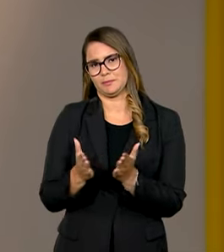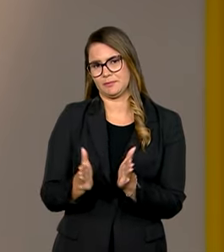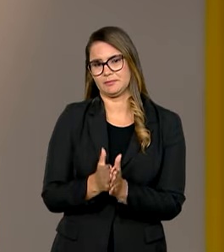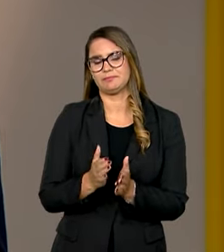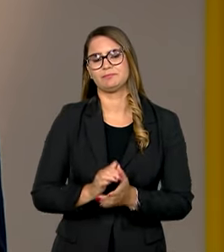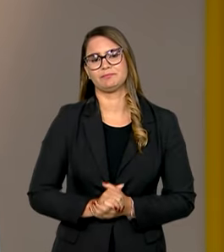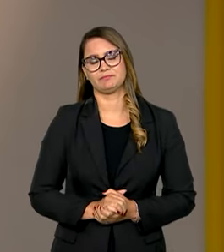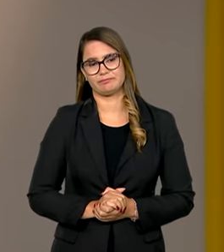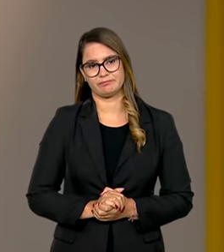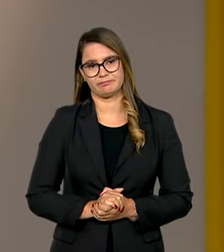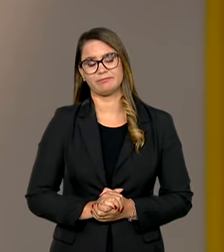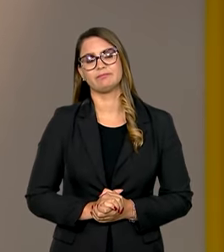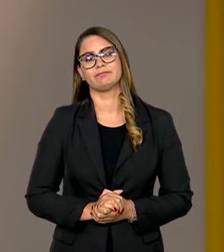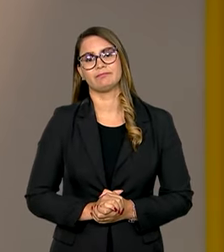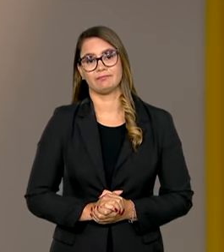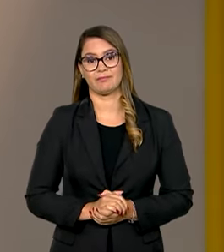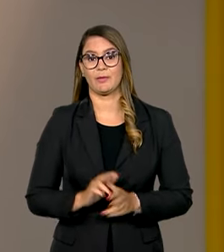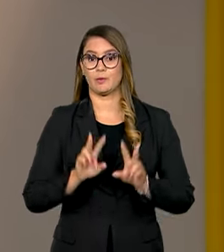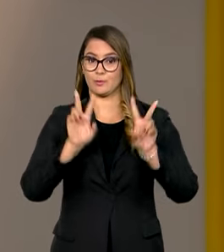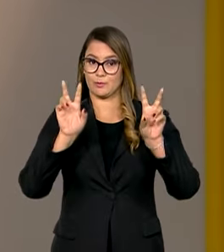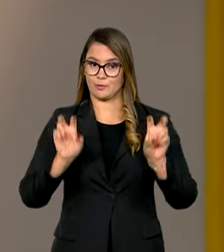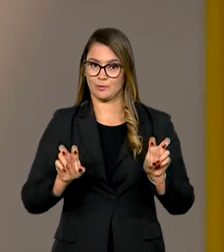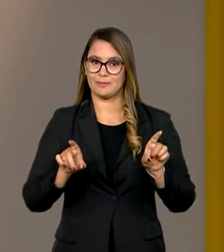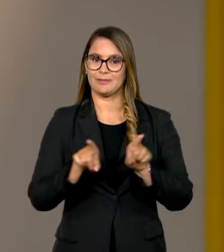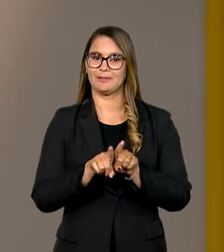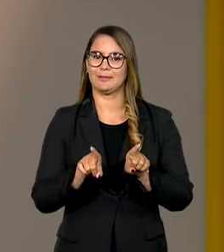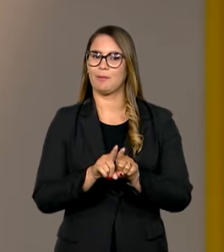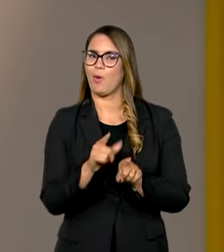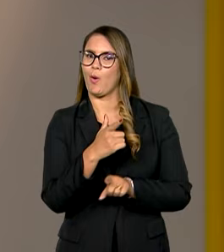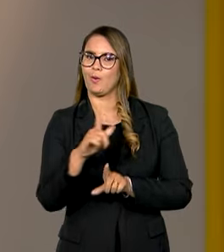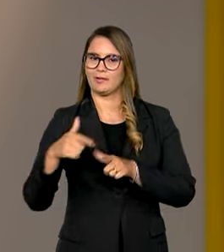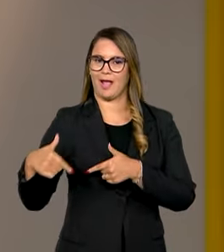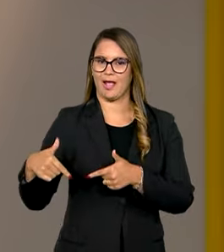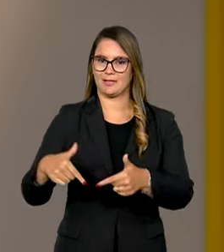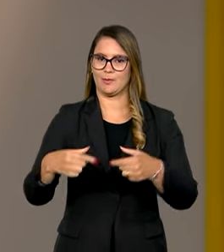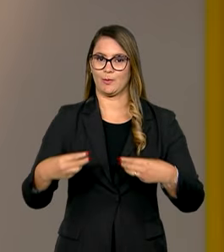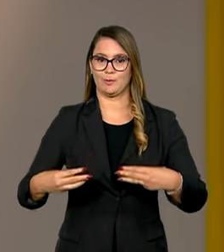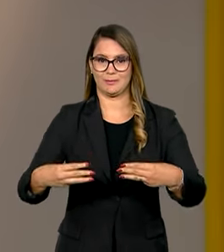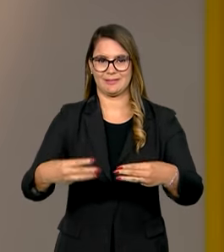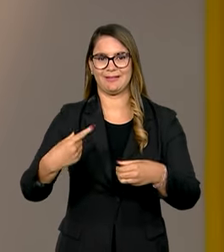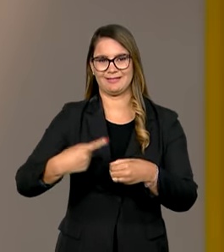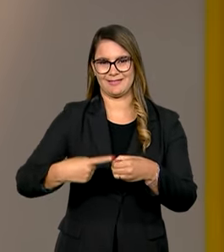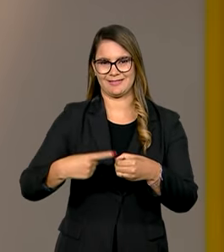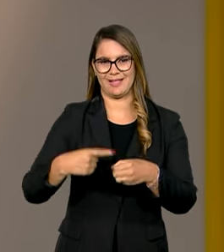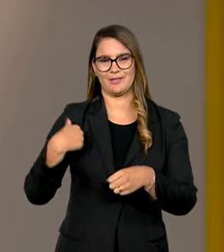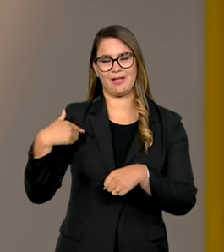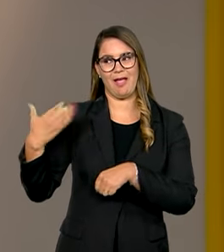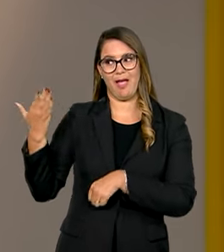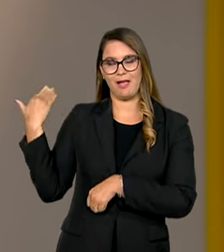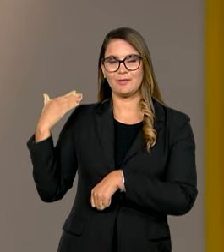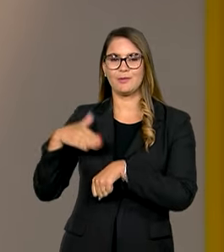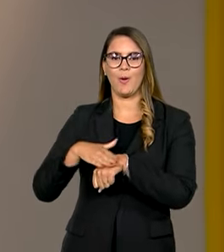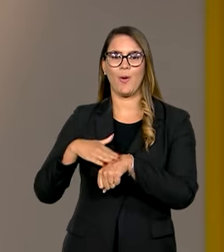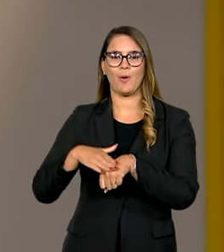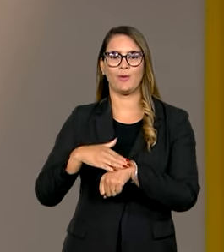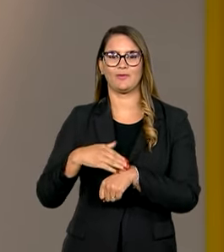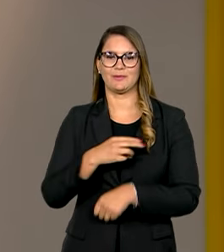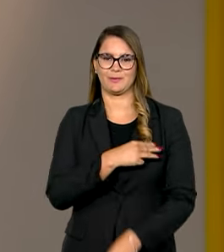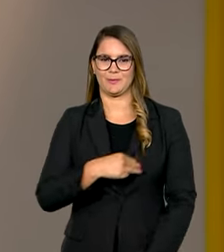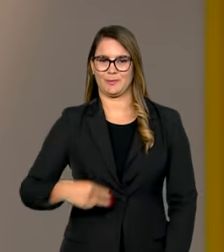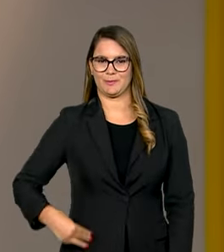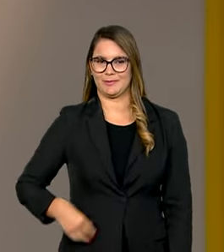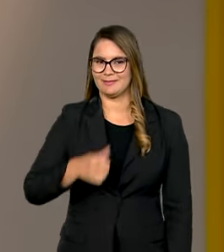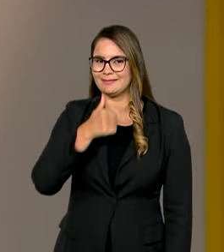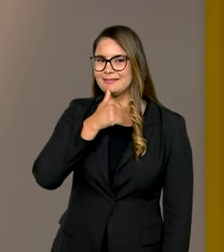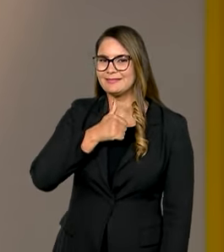E para falar sobre o programa e também sobre outras ações do Ministério das Cidades, eu falei mais cedo com o ministro Jader